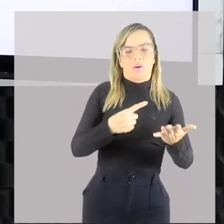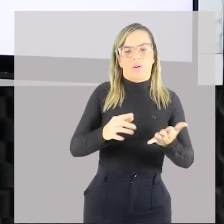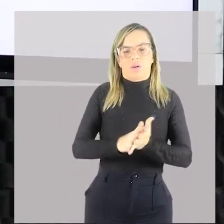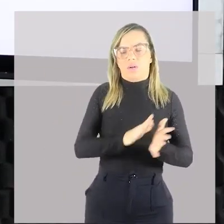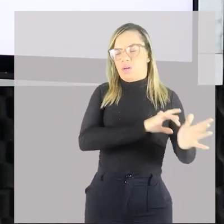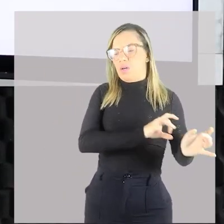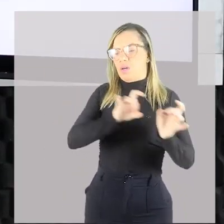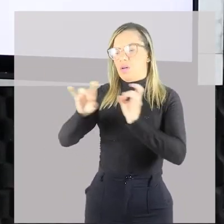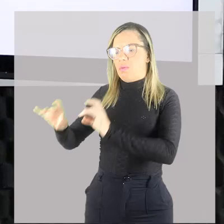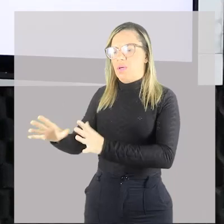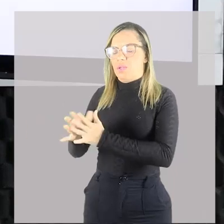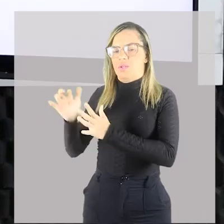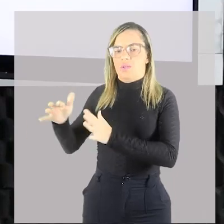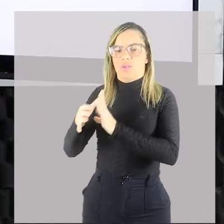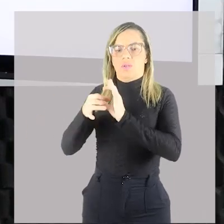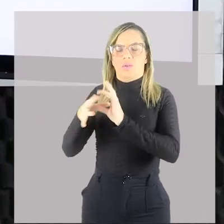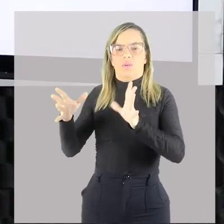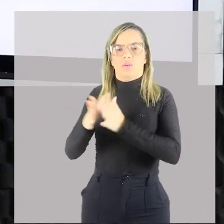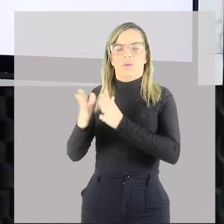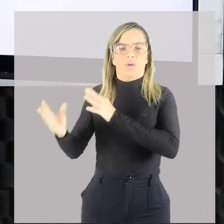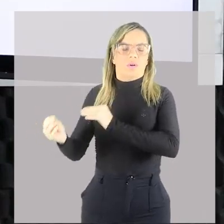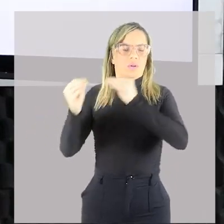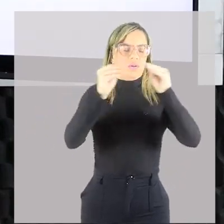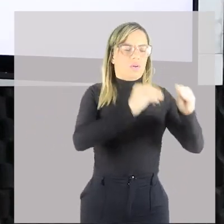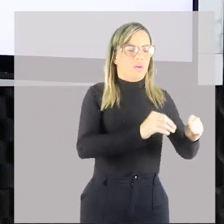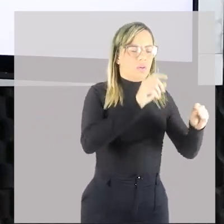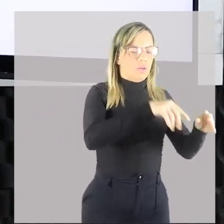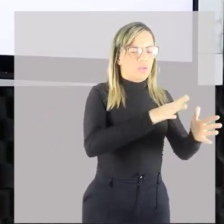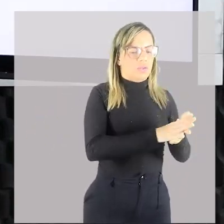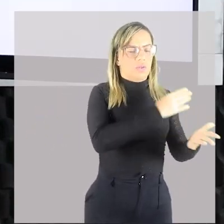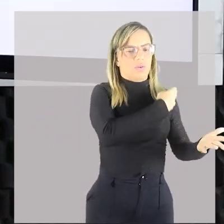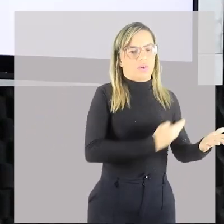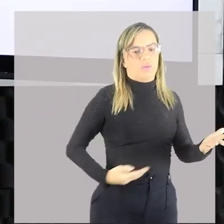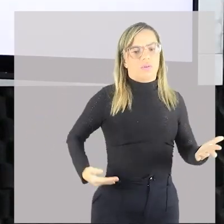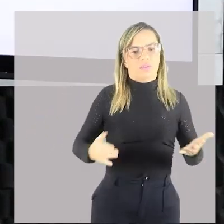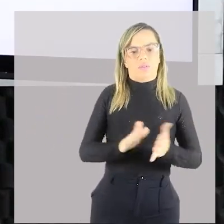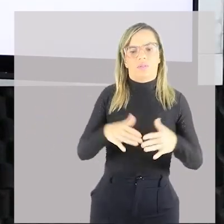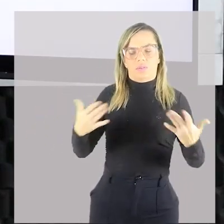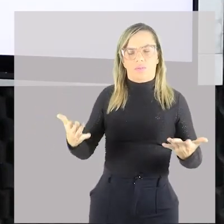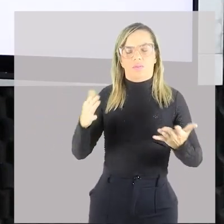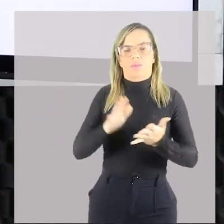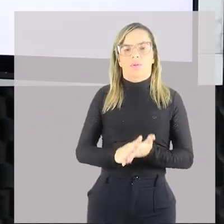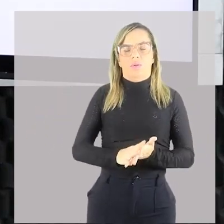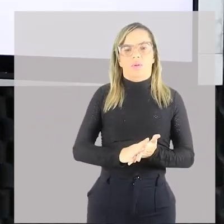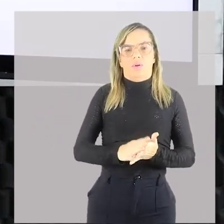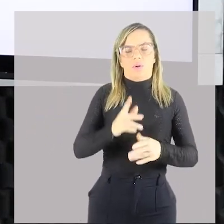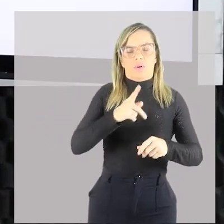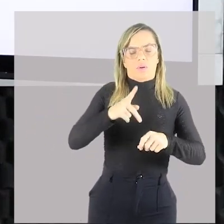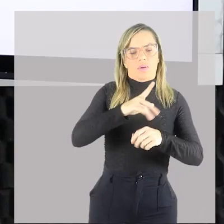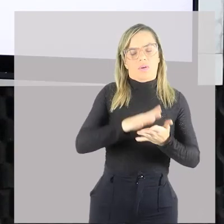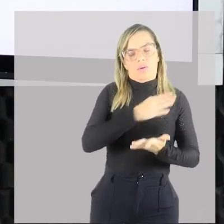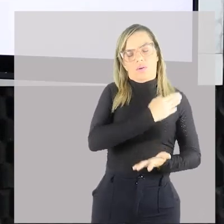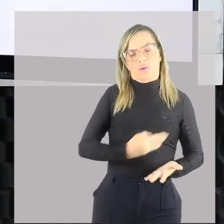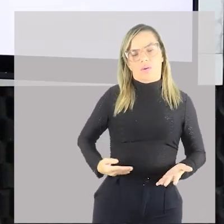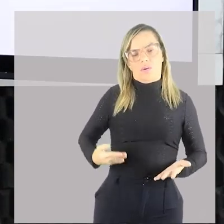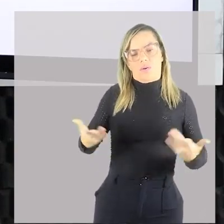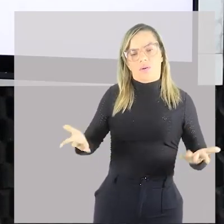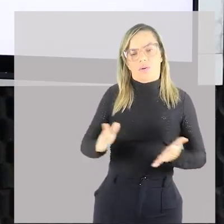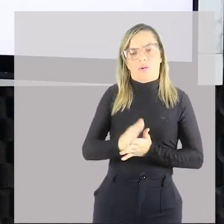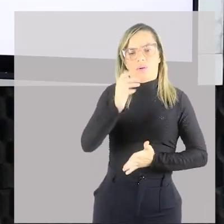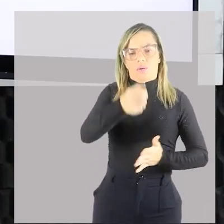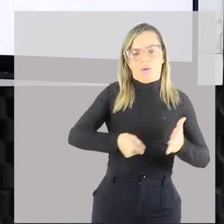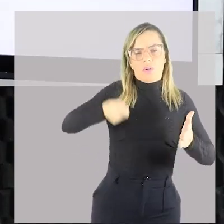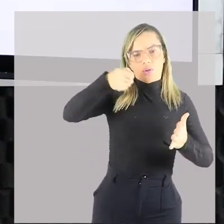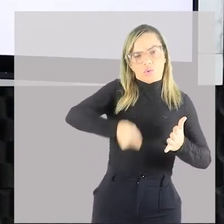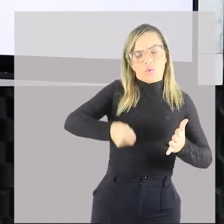a liberdade. Eles entregam totalmente ao governante e ao Estado. Então, por isso, o Estado